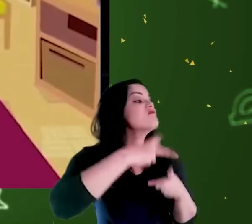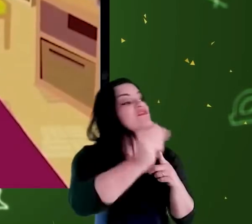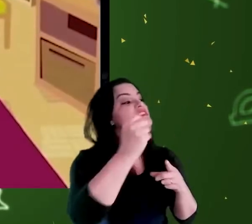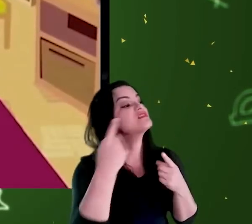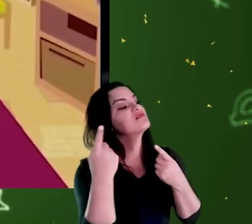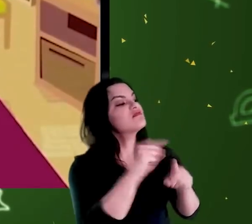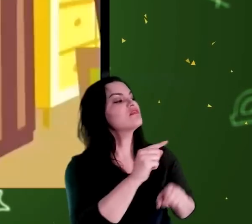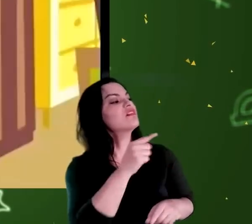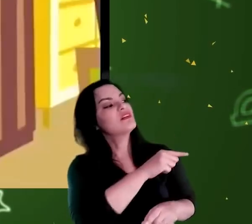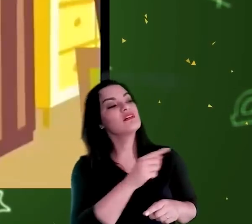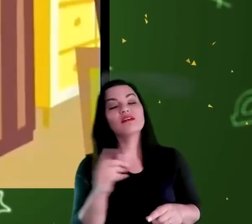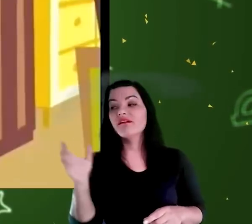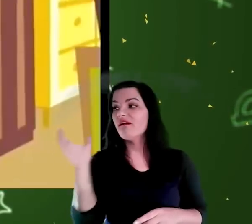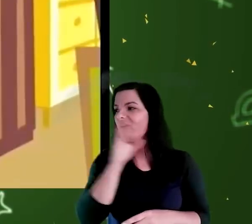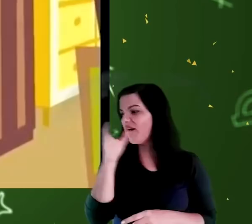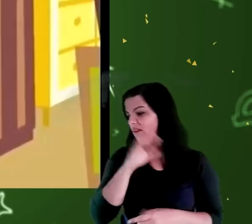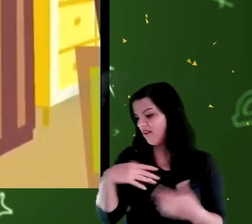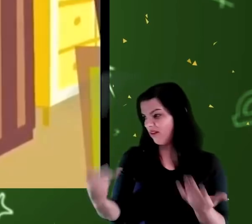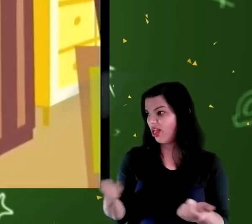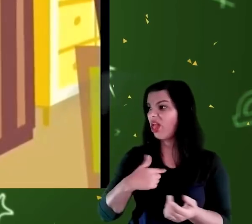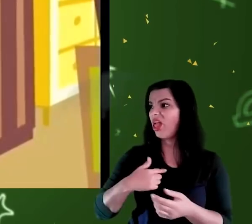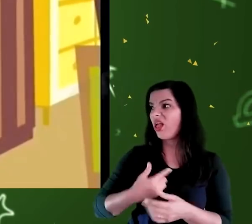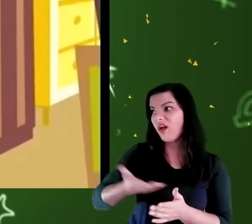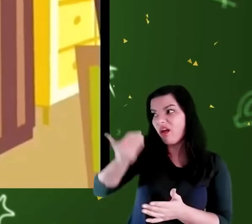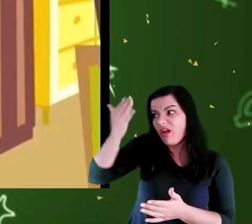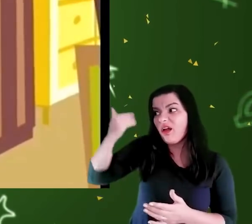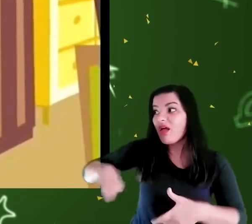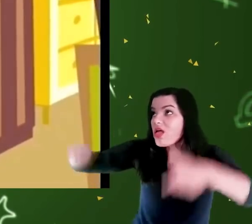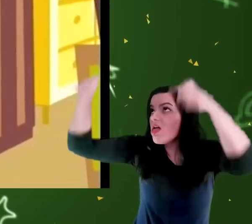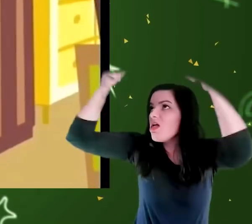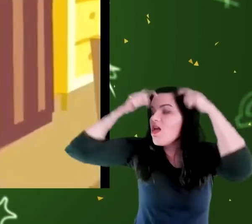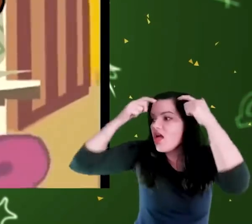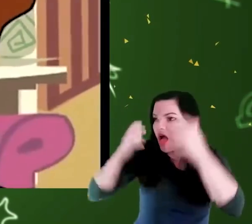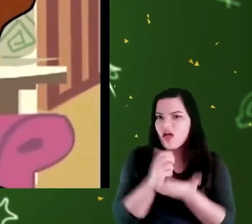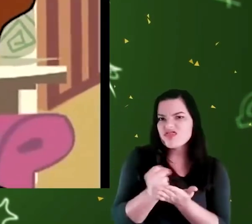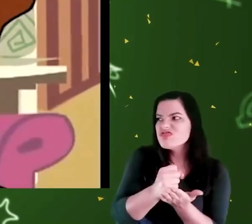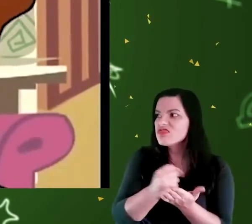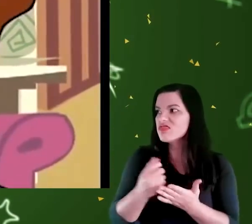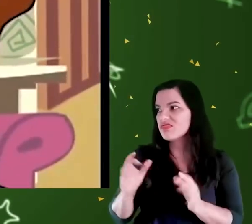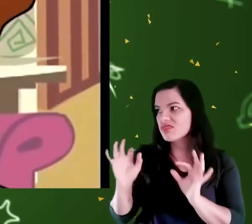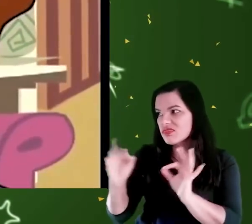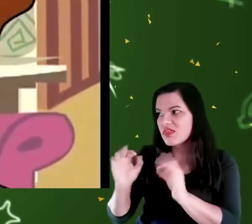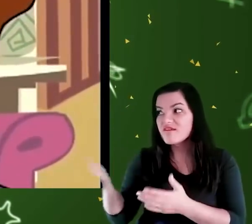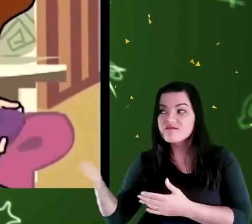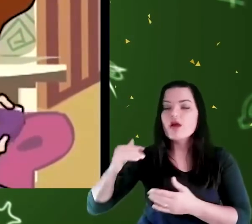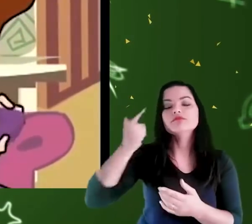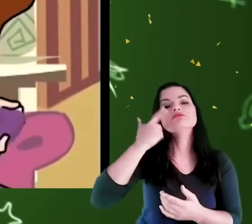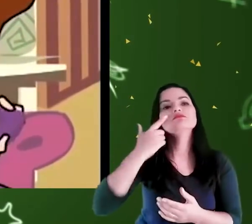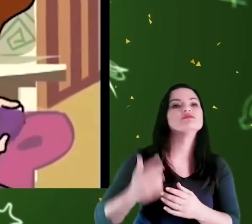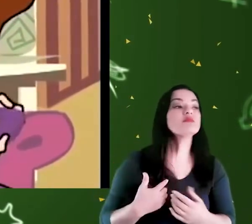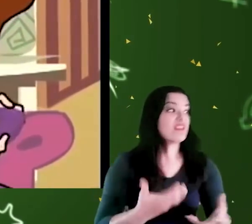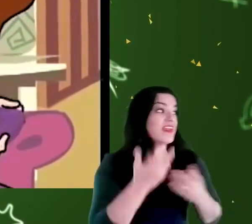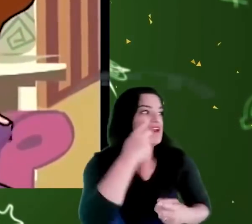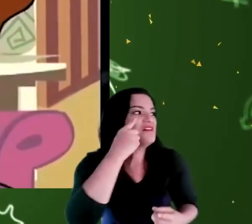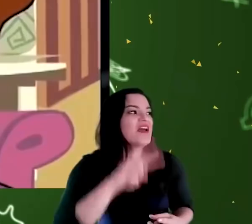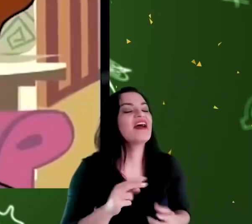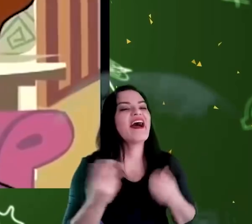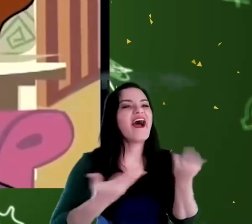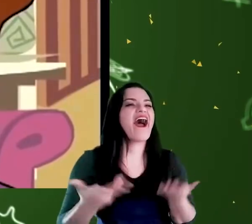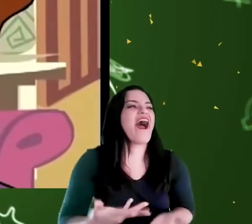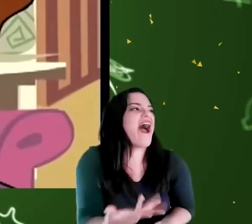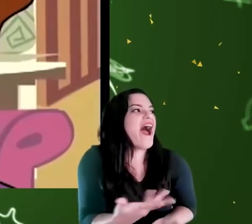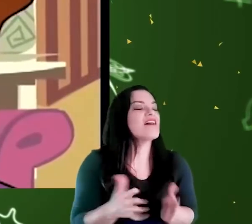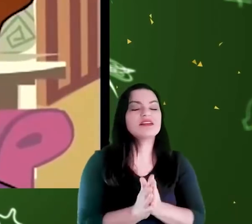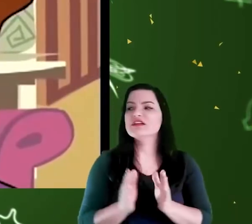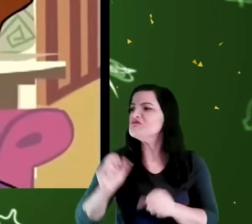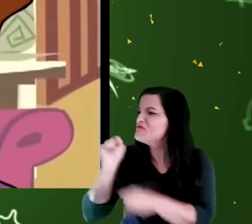mim rapidinho. Eu era a rainha do fliperama, meu filho. Vamos lá. Do fliperama? Quero ver. Acelera aí, vai. Para